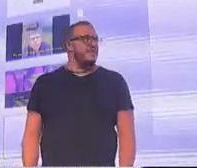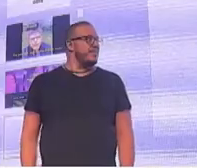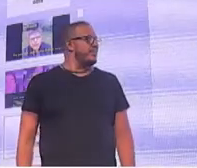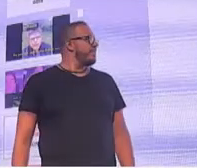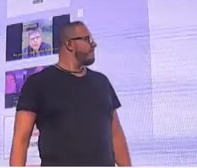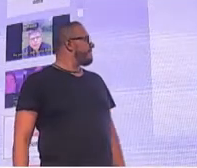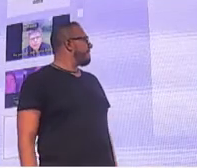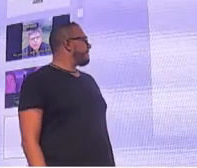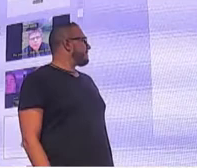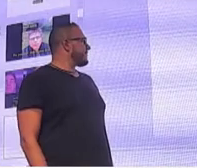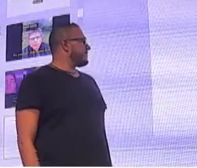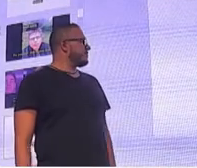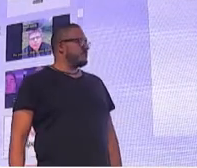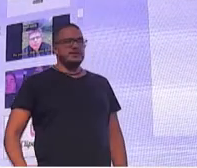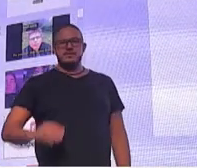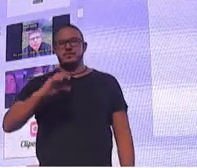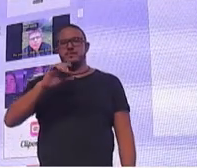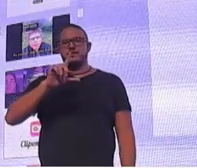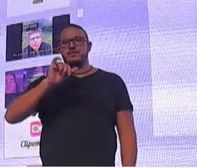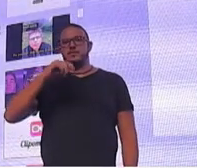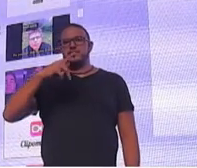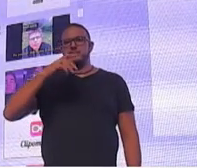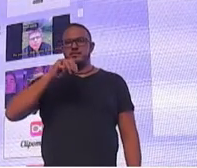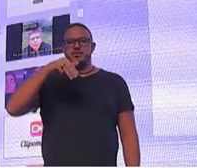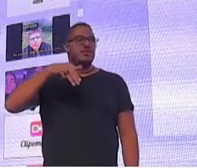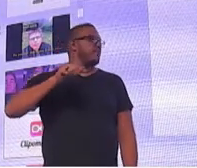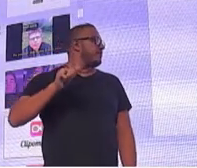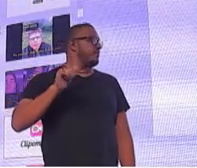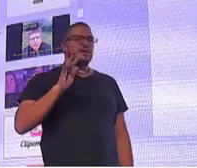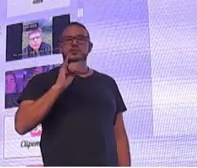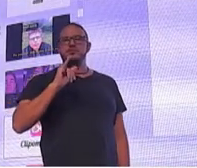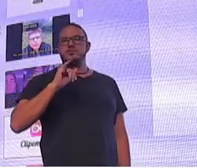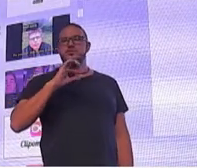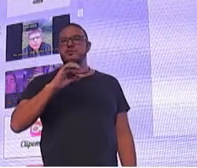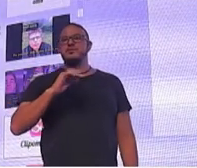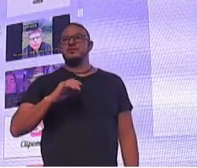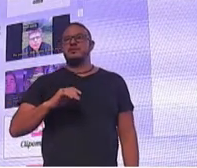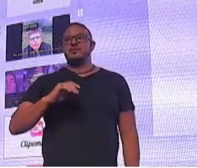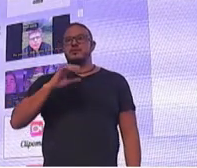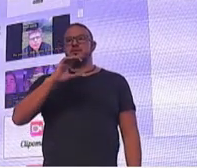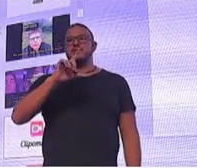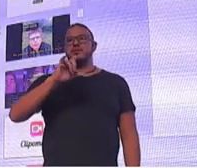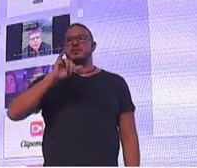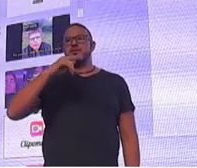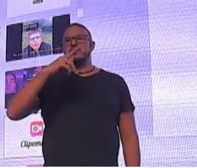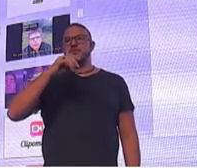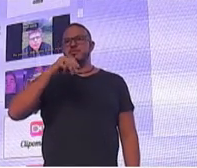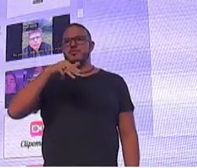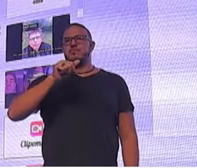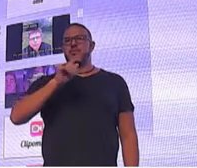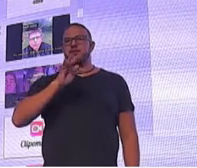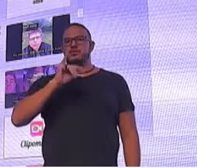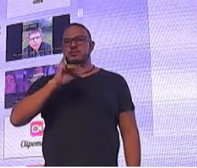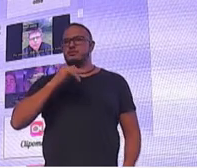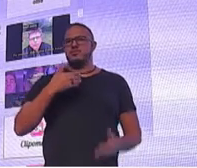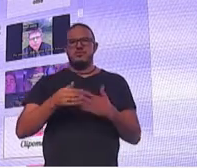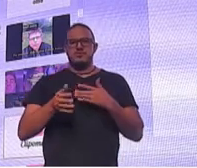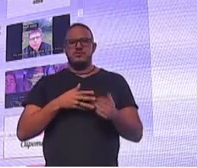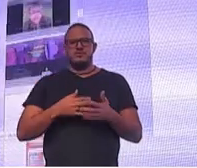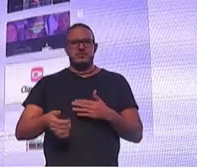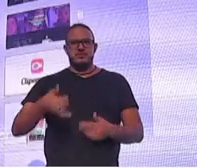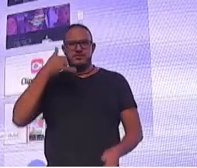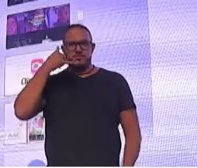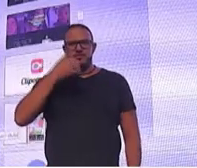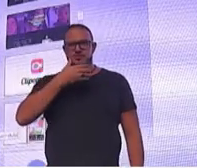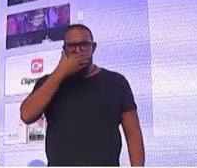Clipomatic, o nome, anotem aí. Só para iPhone. E esse específico, o Clipomatic é para qualquer iPhone. Tá?